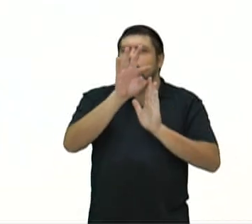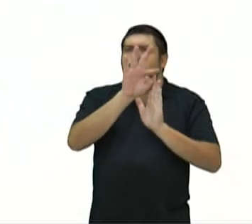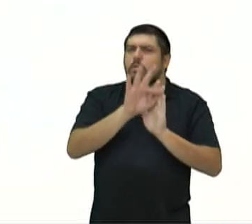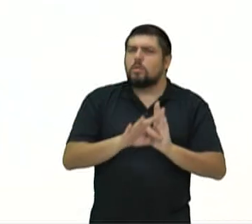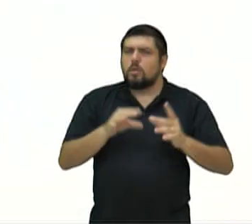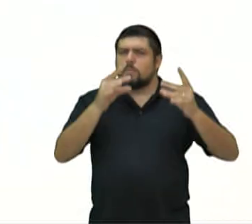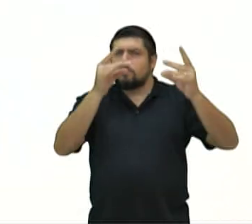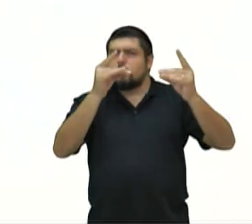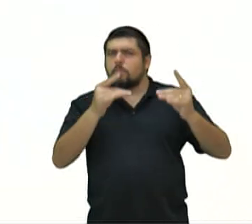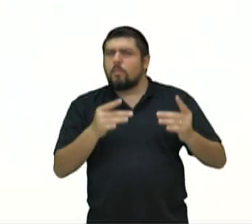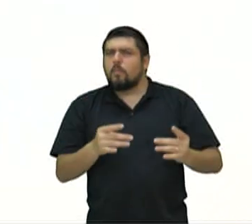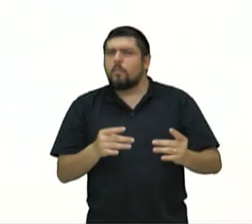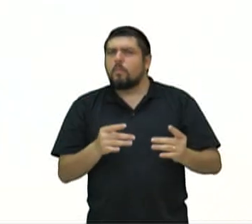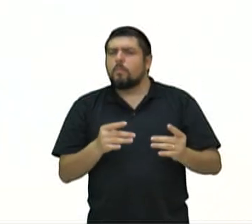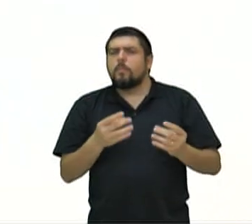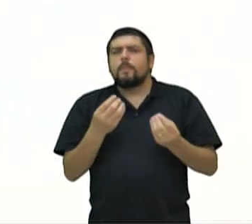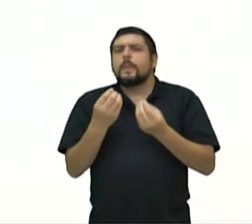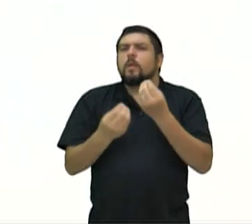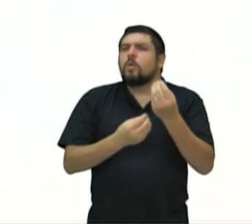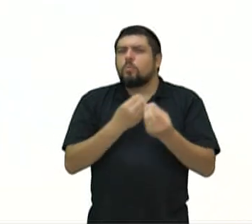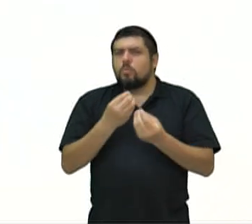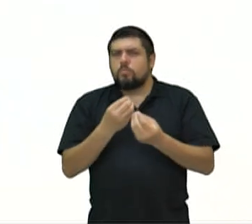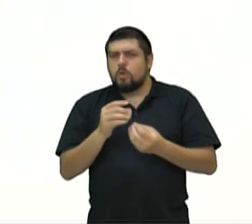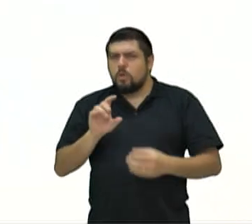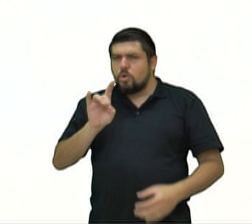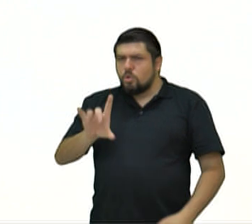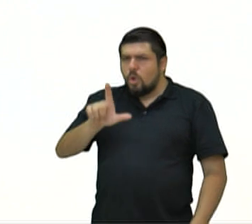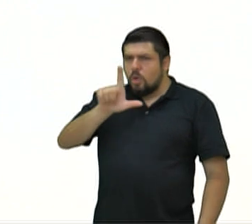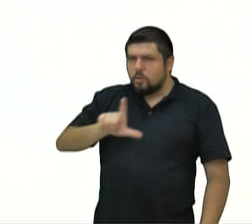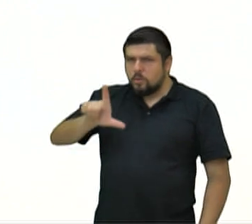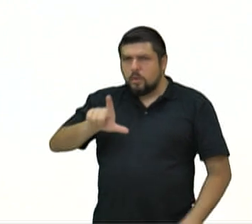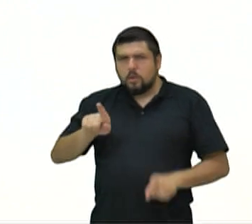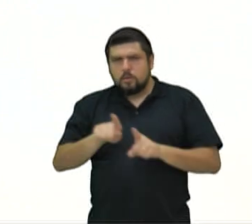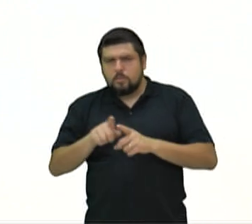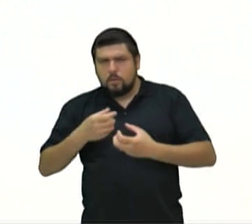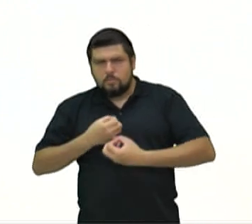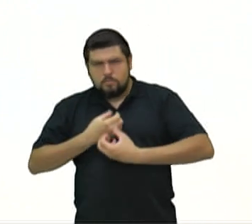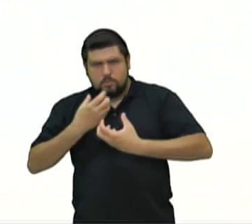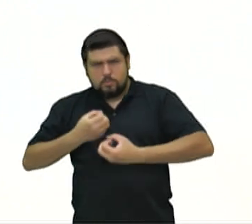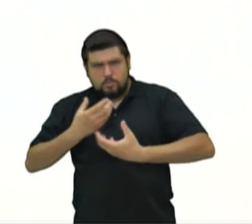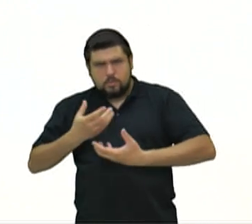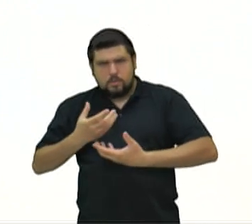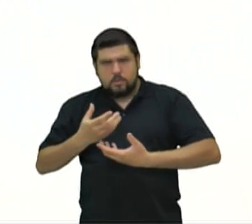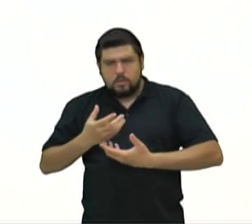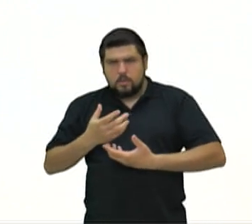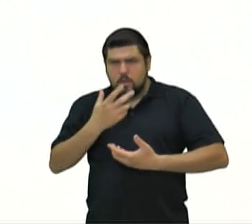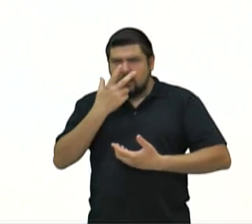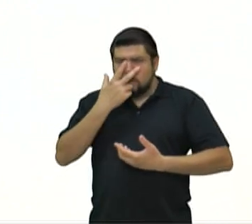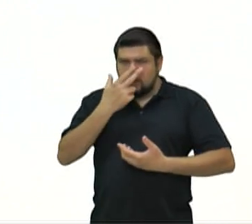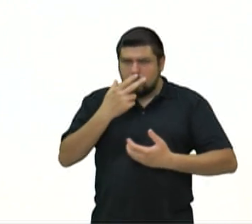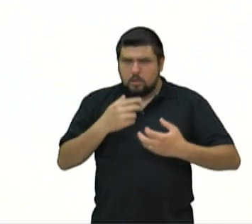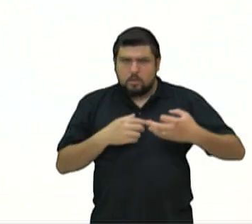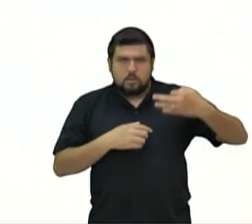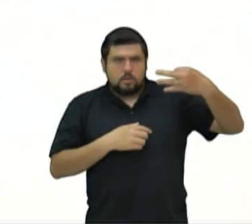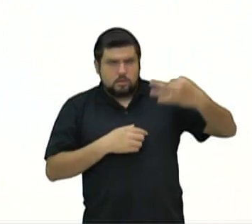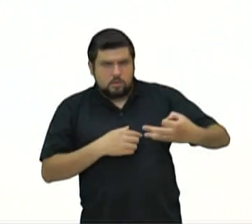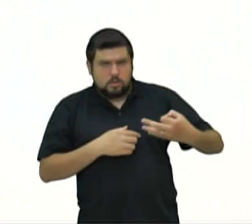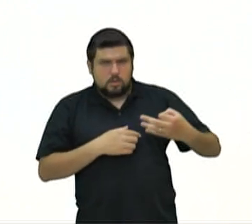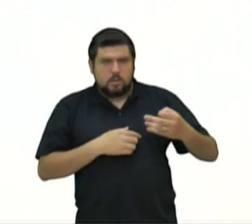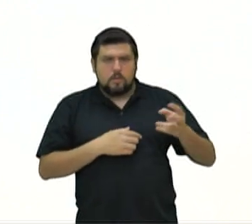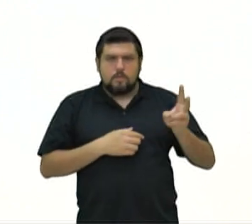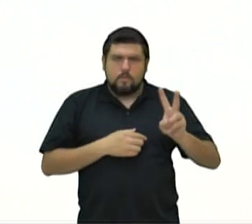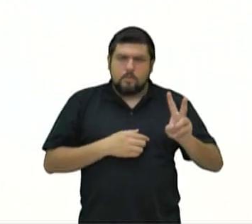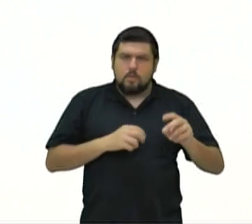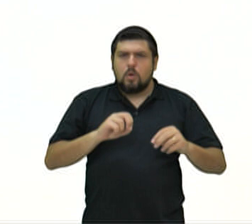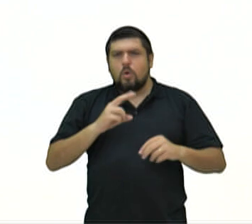ser encontrado apenas em textos literários e em poesias? Marca aí no seu caderno, você acha que é true, verdadeiro,